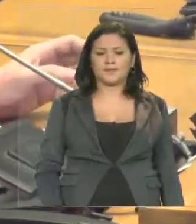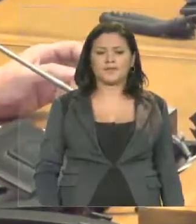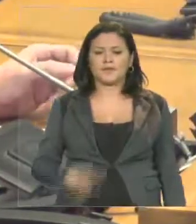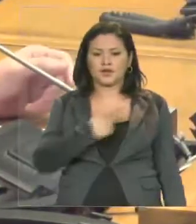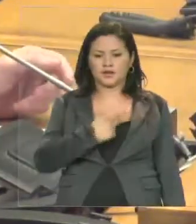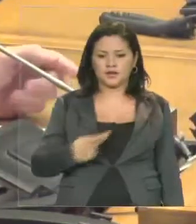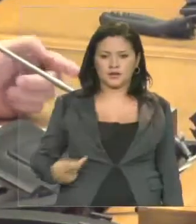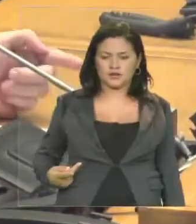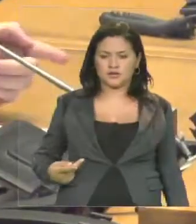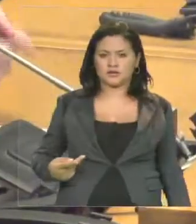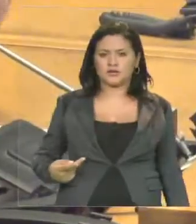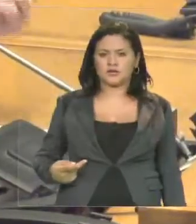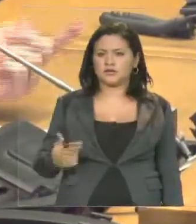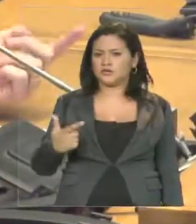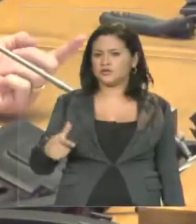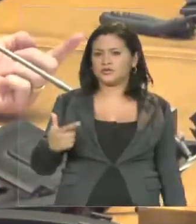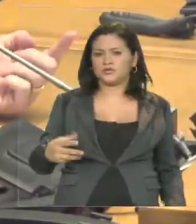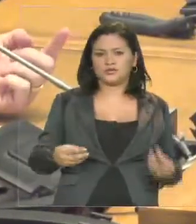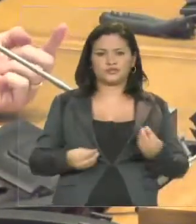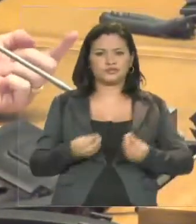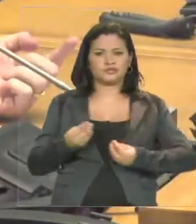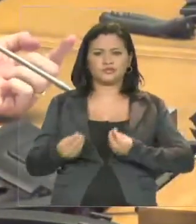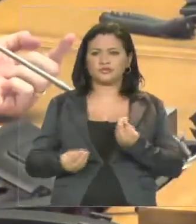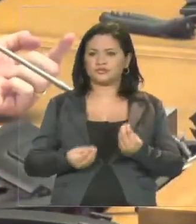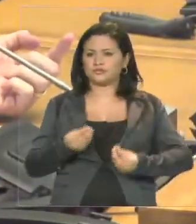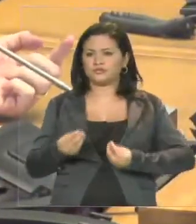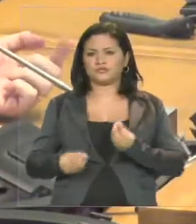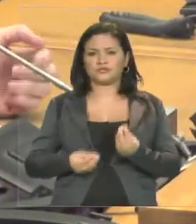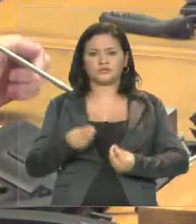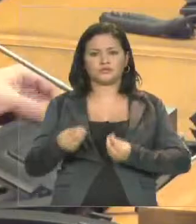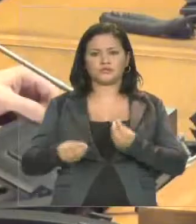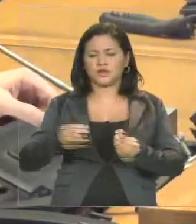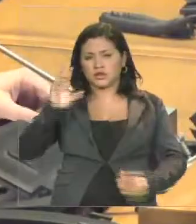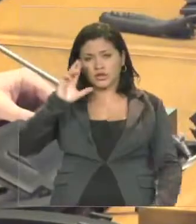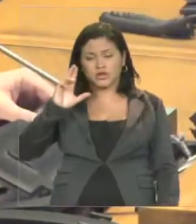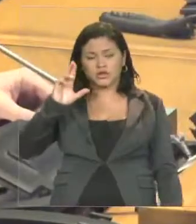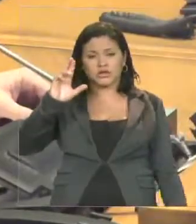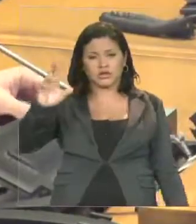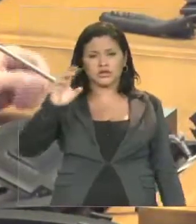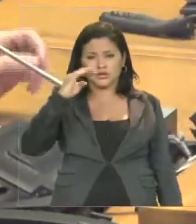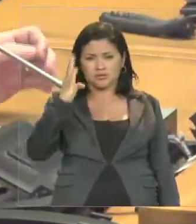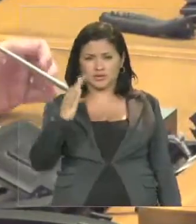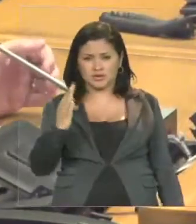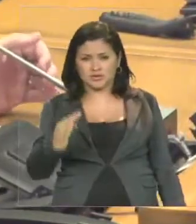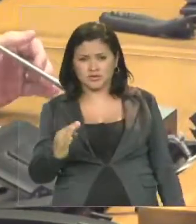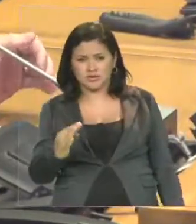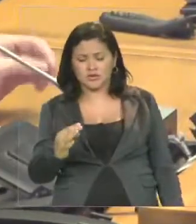Temer não tem as condições políticas de comandar reformas tão importantes quanto essas,